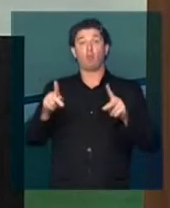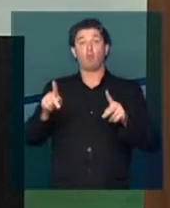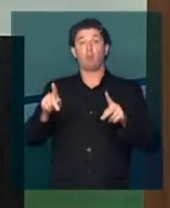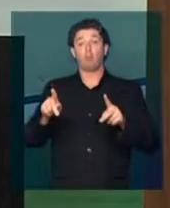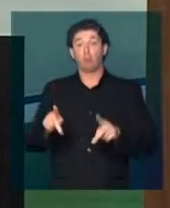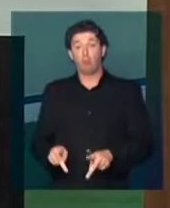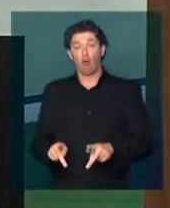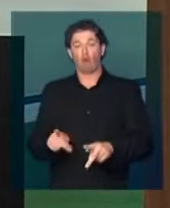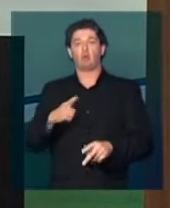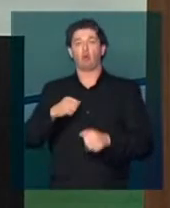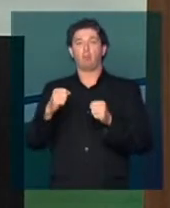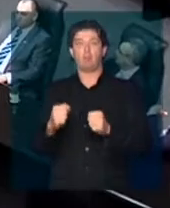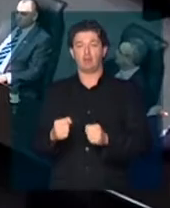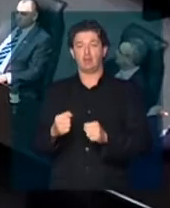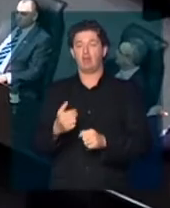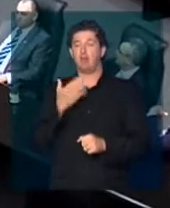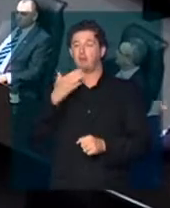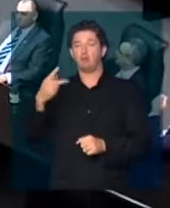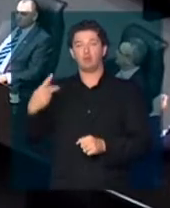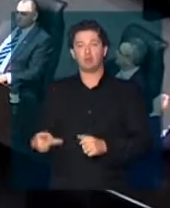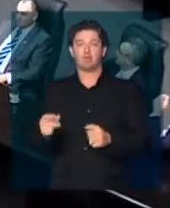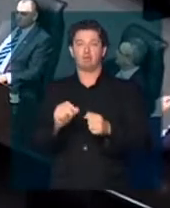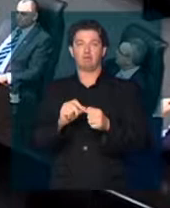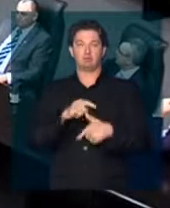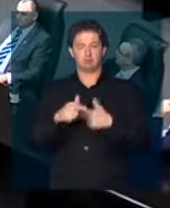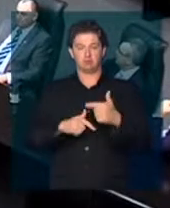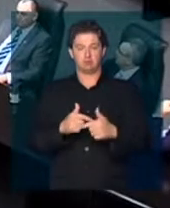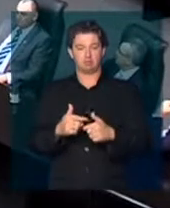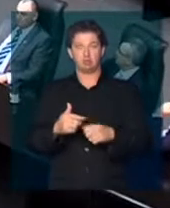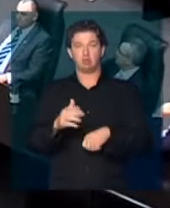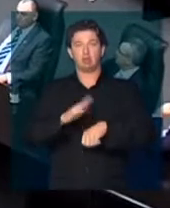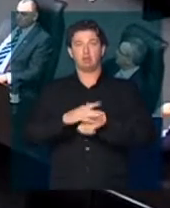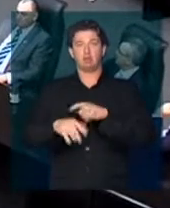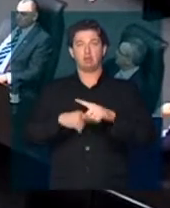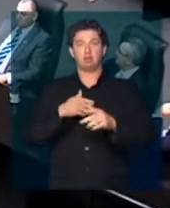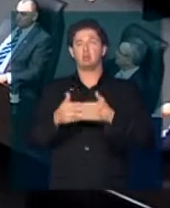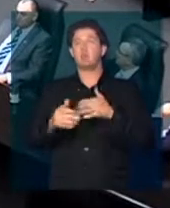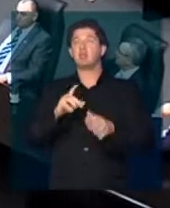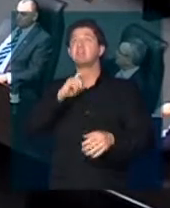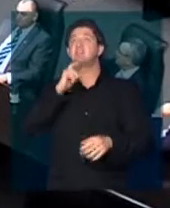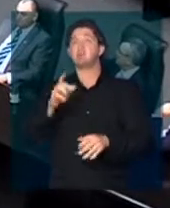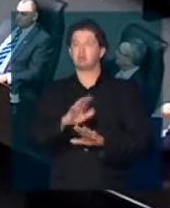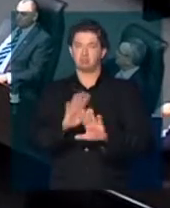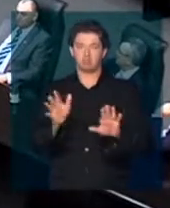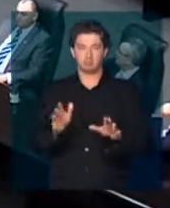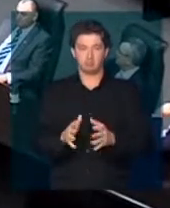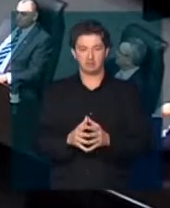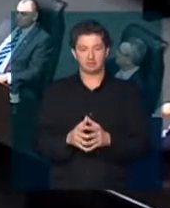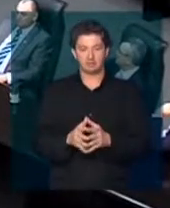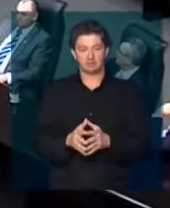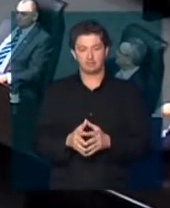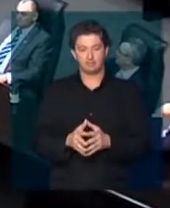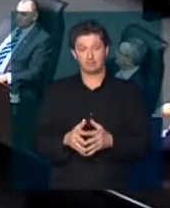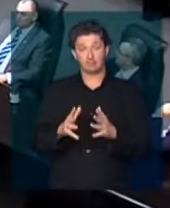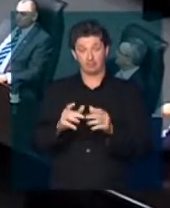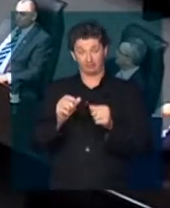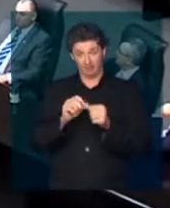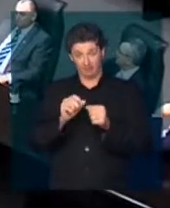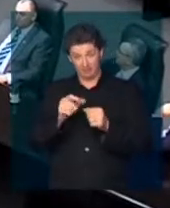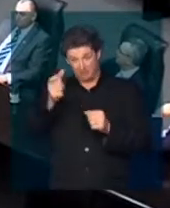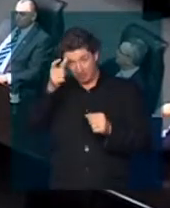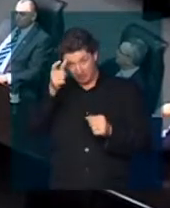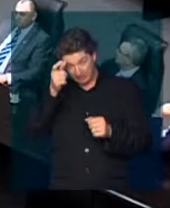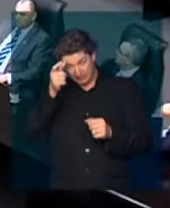e seu nome será exercido. Não há condições de se prorrogar mandato de quem quer que seja. Implementar a